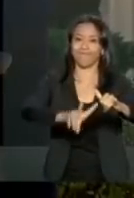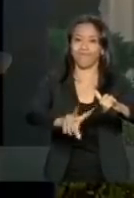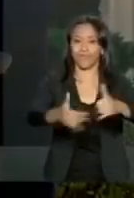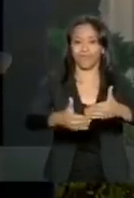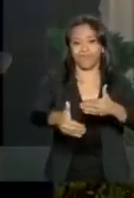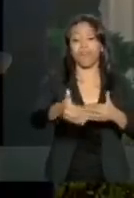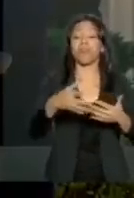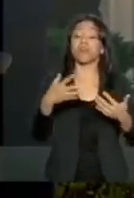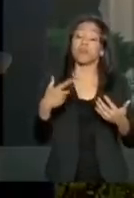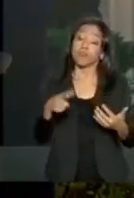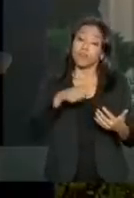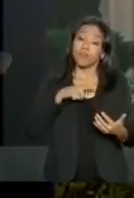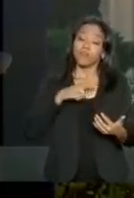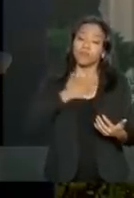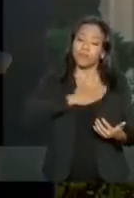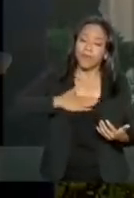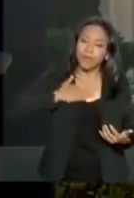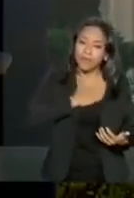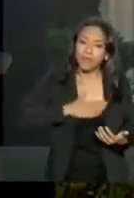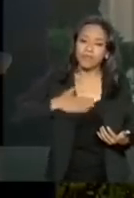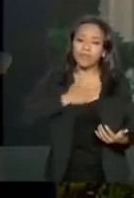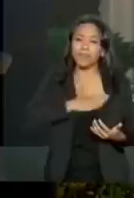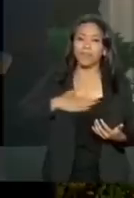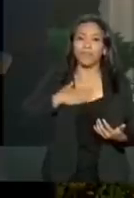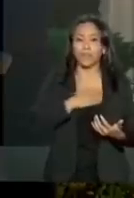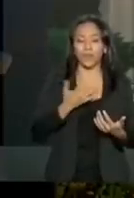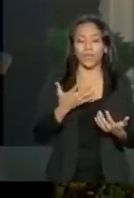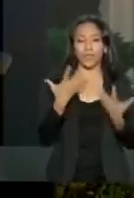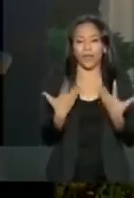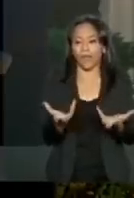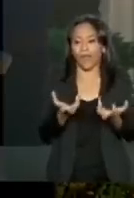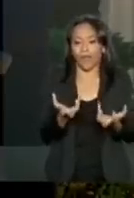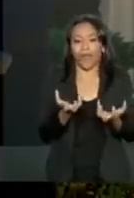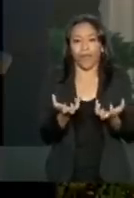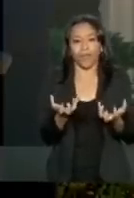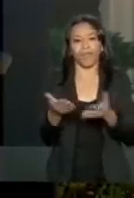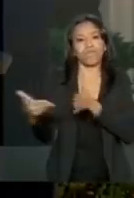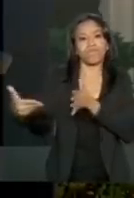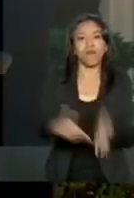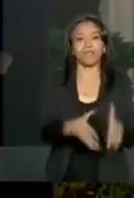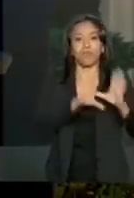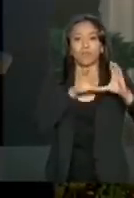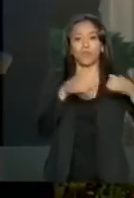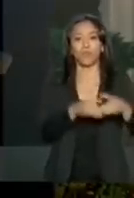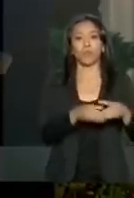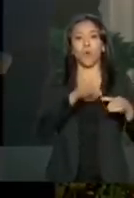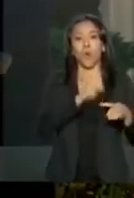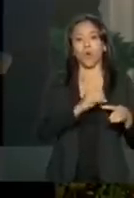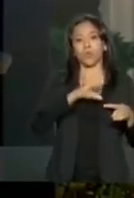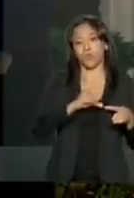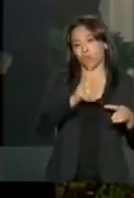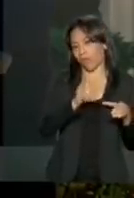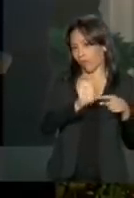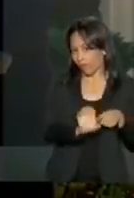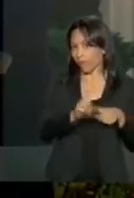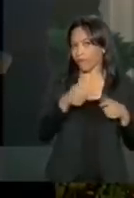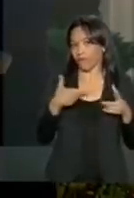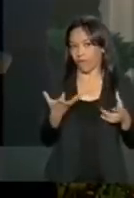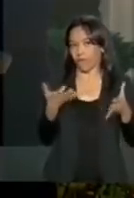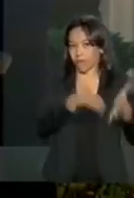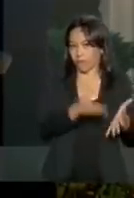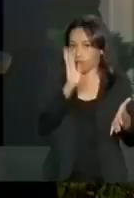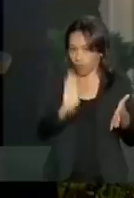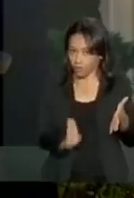muito prazer a aspiração do Brasil de entrar para o OCDE, uma meta muito loável que fará com